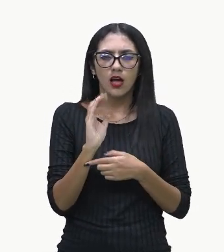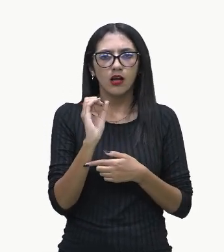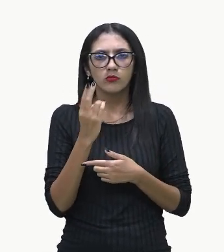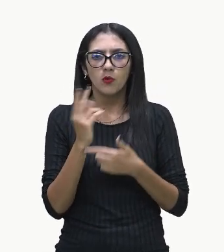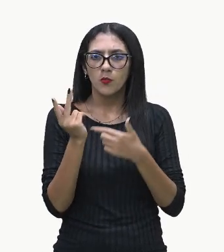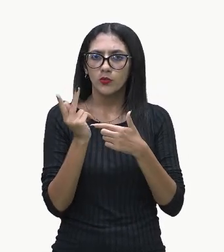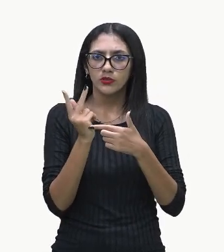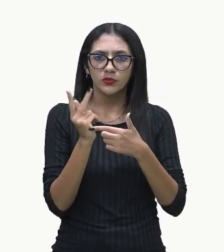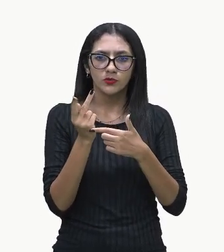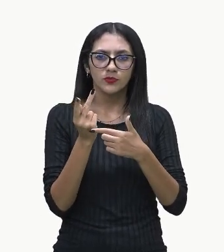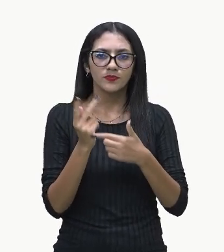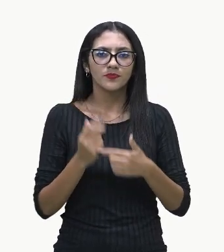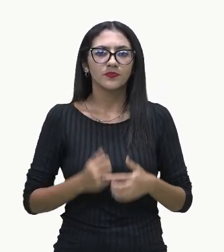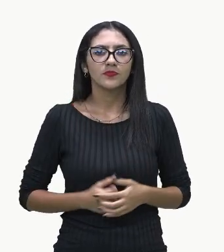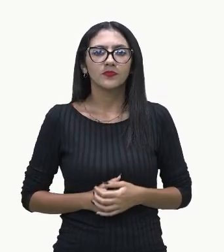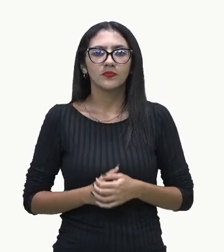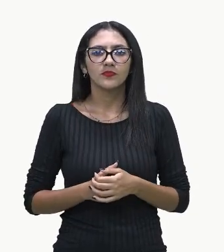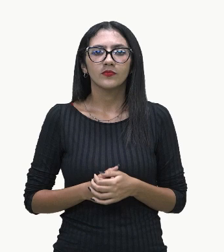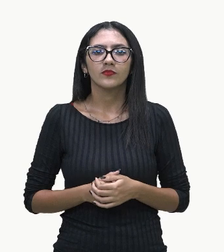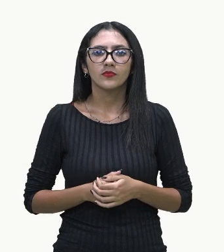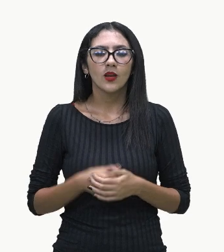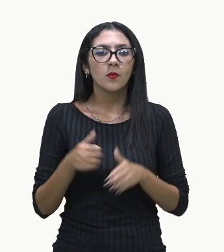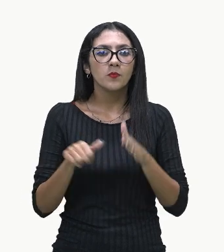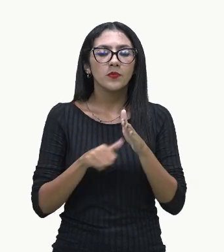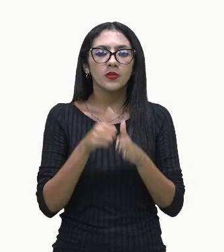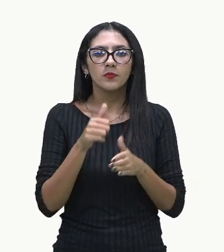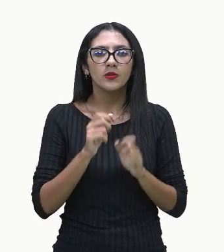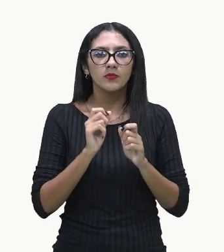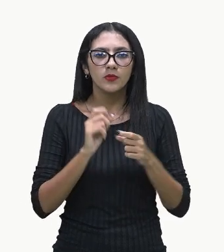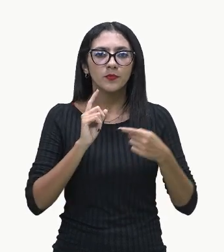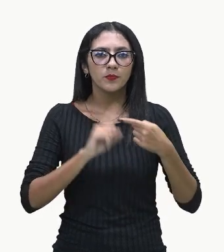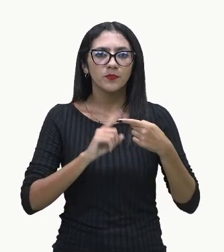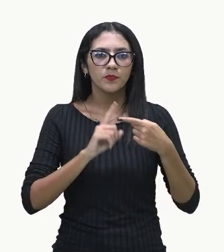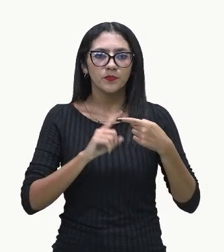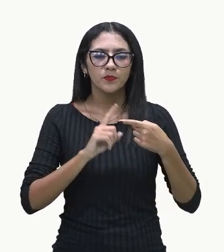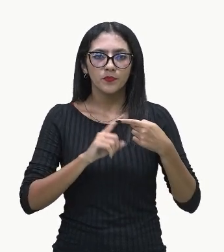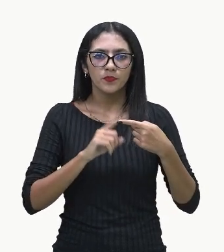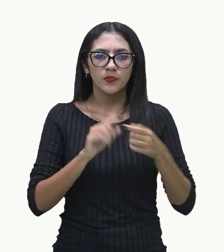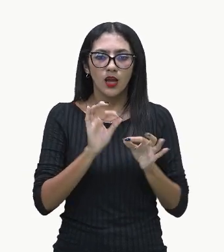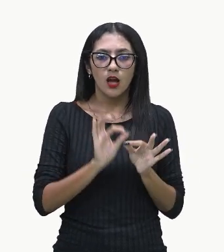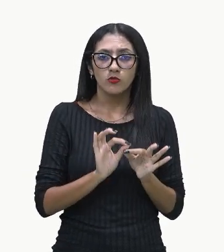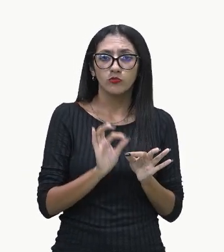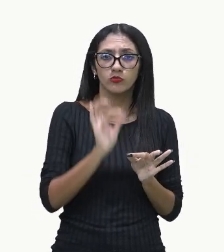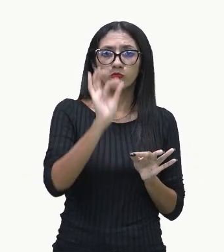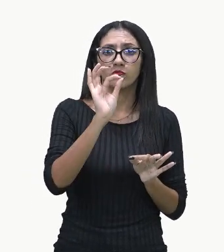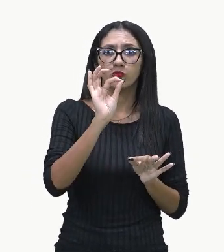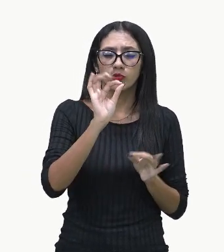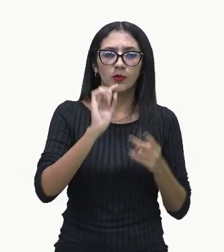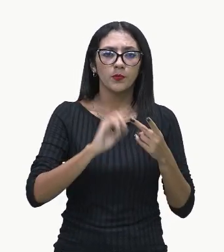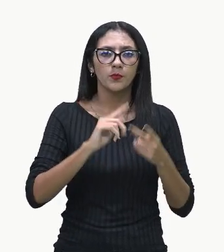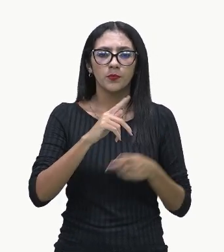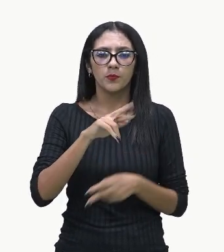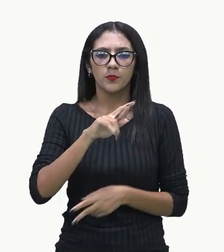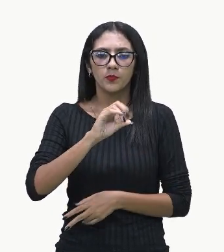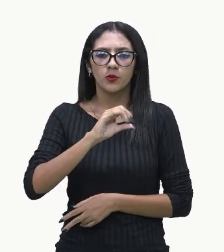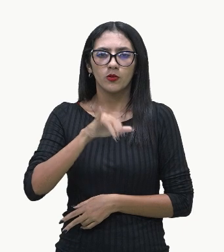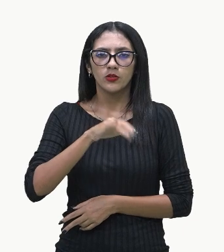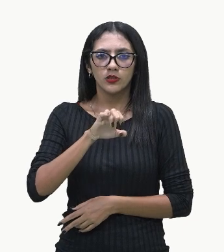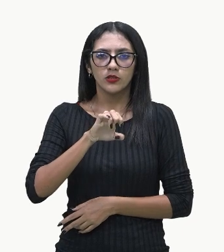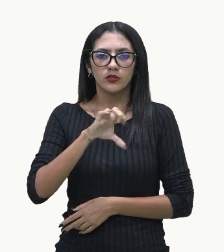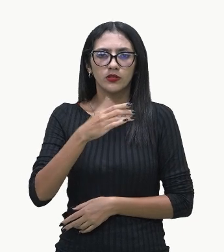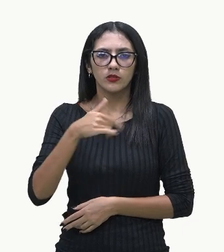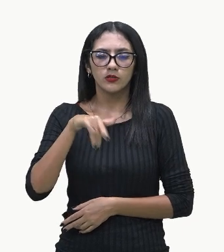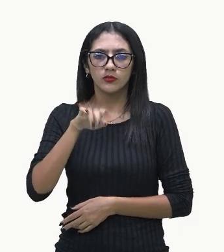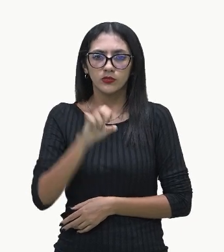vai. A primeira relação métrica trabalha altura e projeções, e nada mais é do que a altura